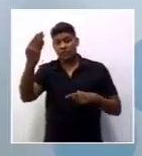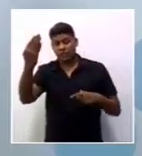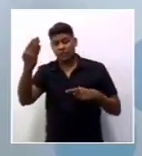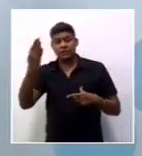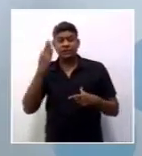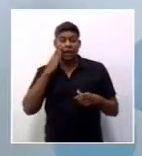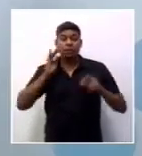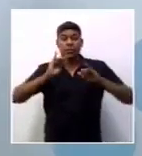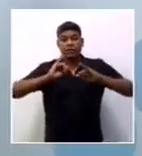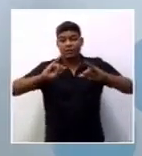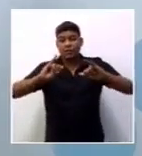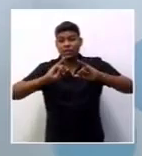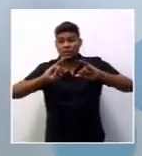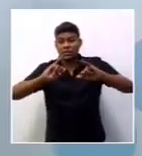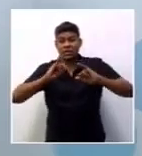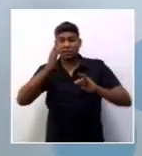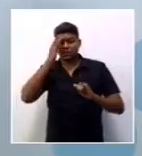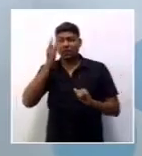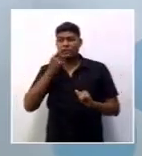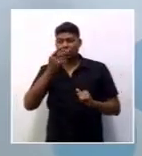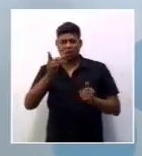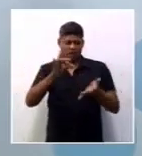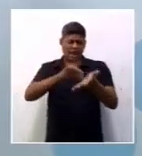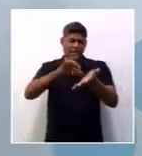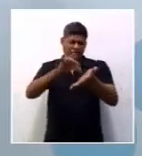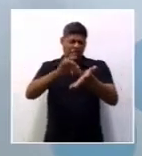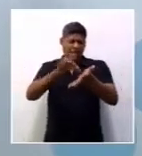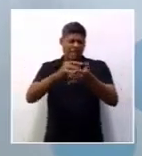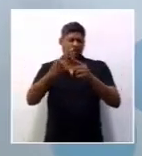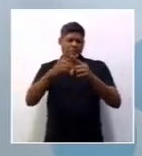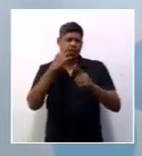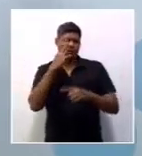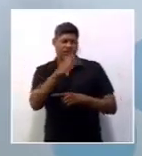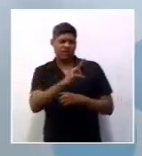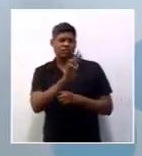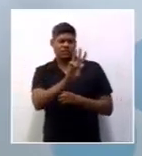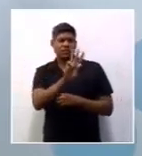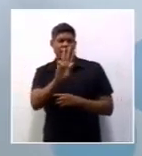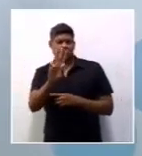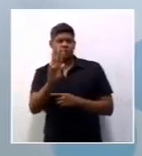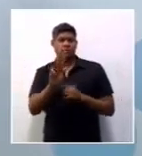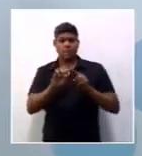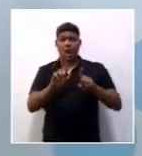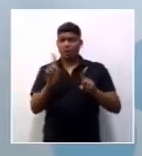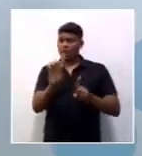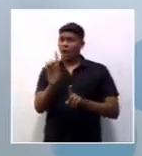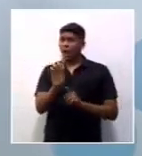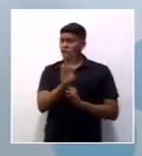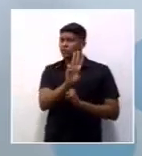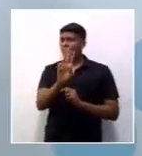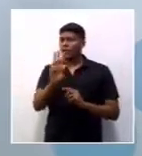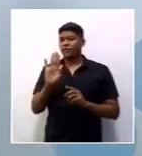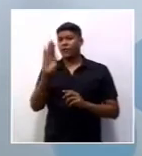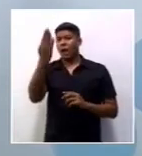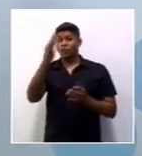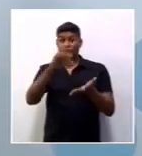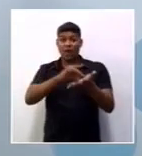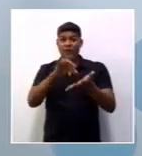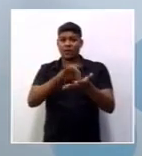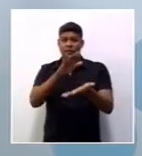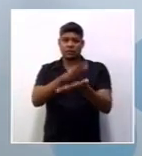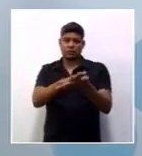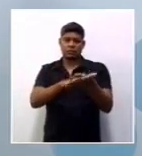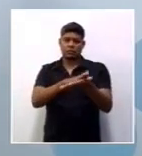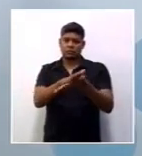Colocando notícias assim, e o pessoal falou, não, é verdadeiro, é que eu vi em tal site. Na verdade, era um site falso. E não tinha nenhum fundo de verdade,